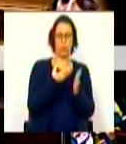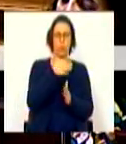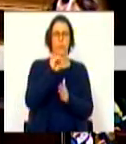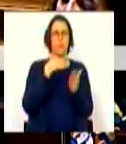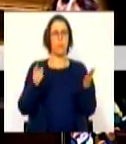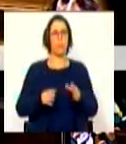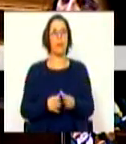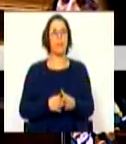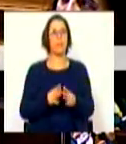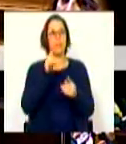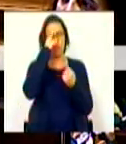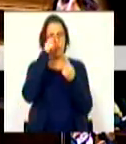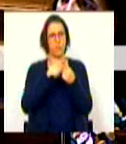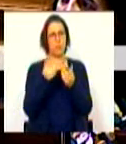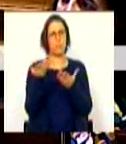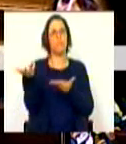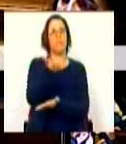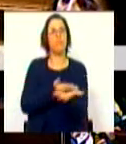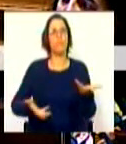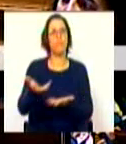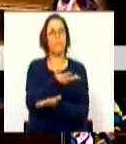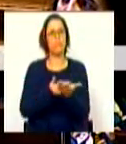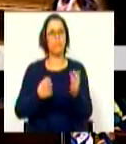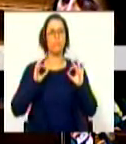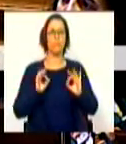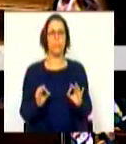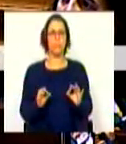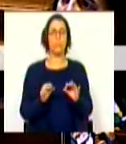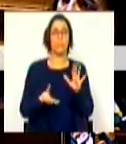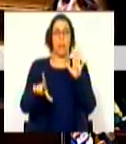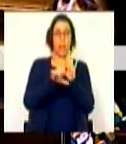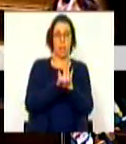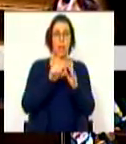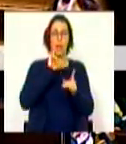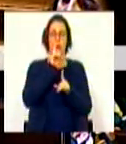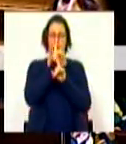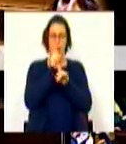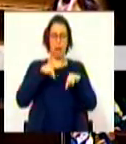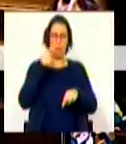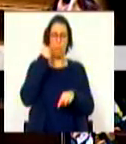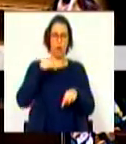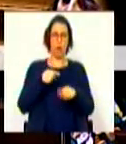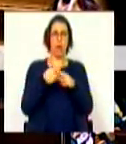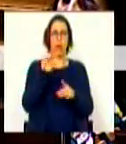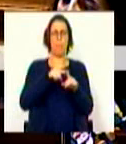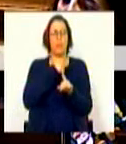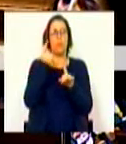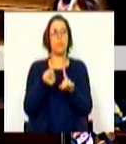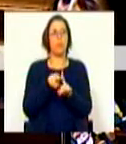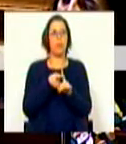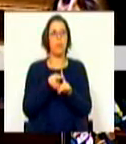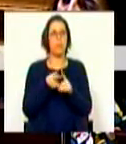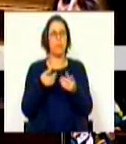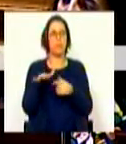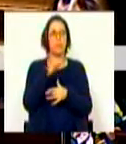Partido Socialista no sentido de agilizar a legalização daqueles que estão cá há mais de um ano